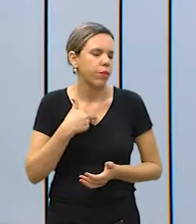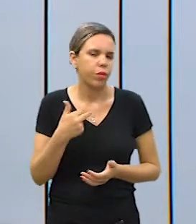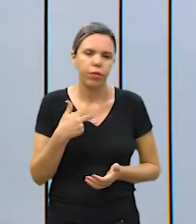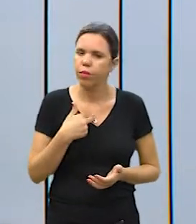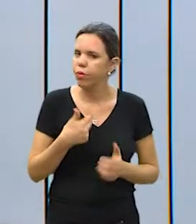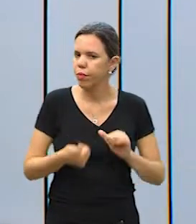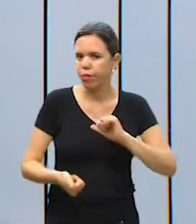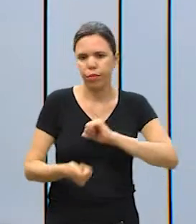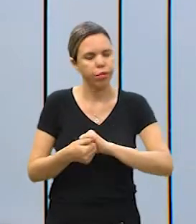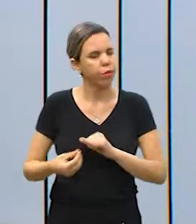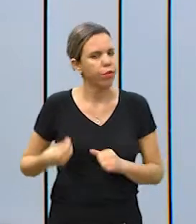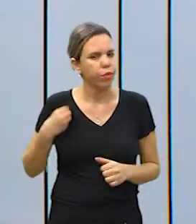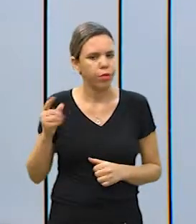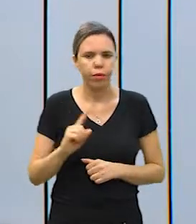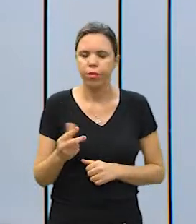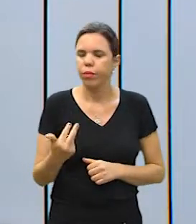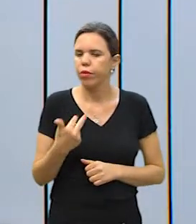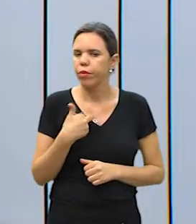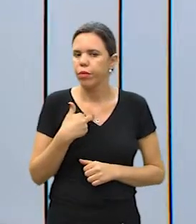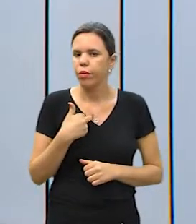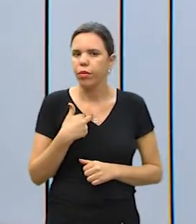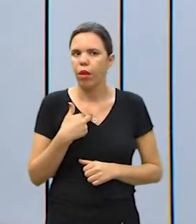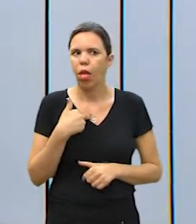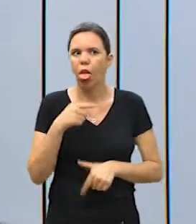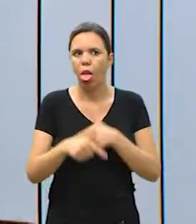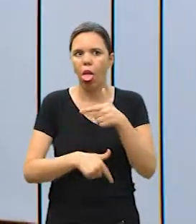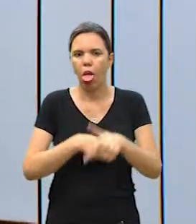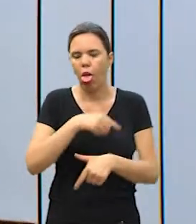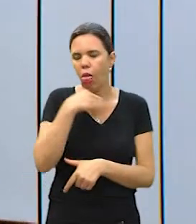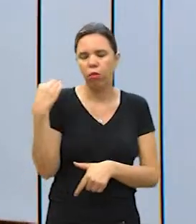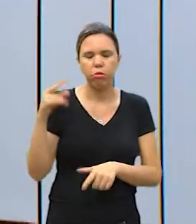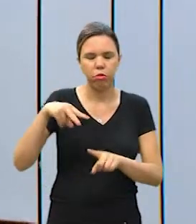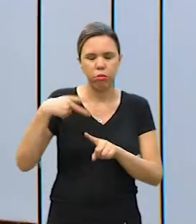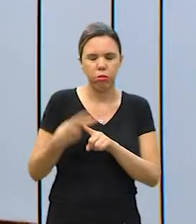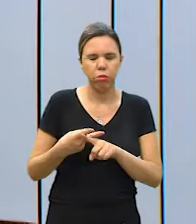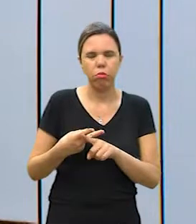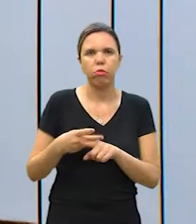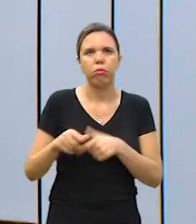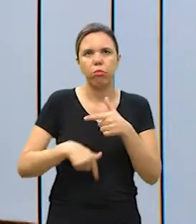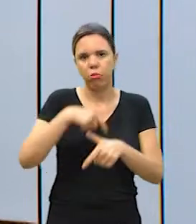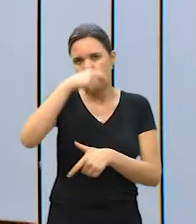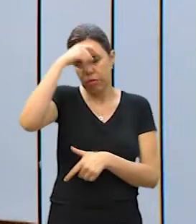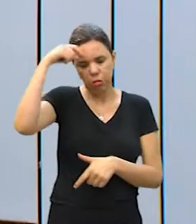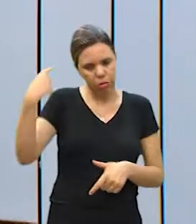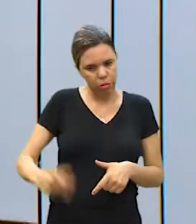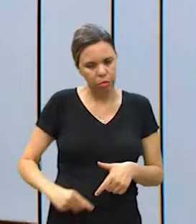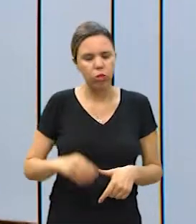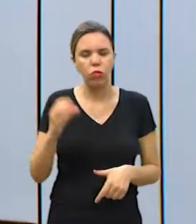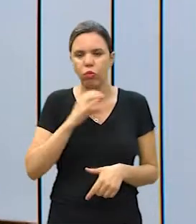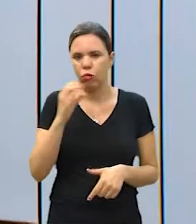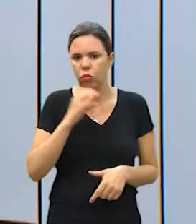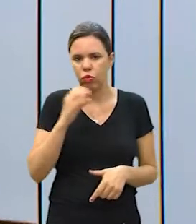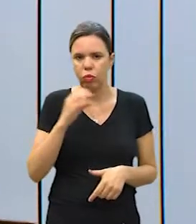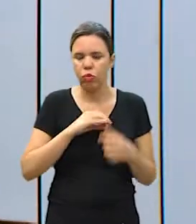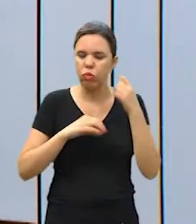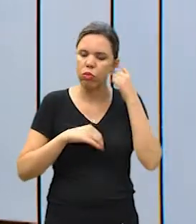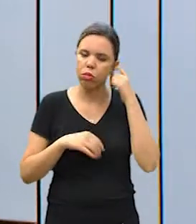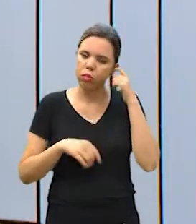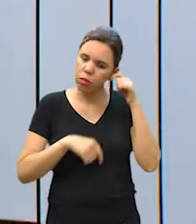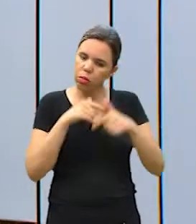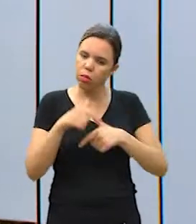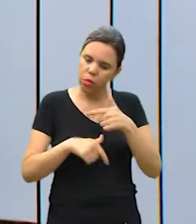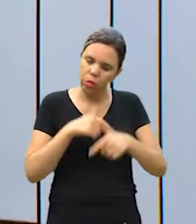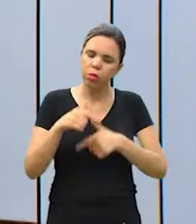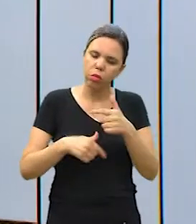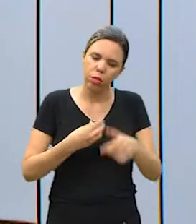dá para você ter qualidade de vida. Você tem que morrer de trabalhar, se desdobrar, né, e correr atrás de só trabalhar.